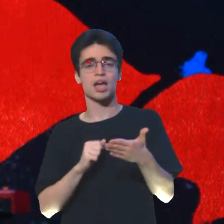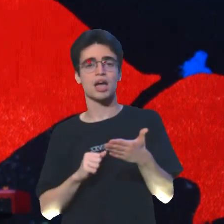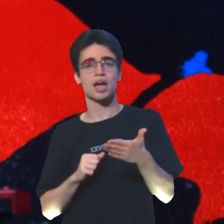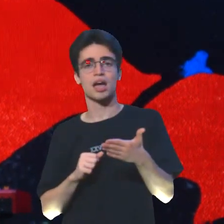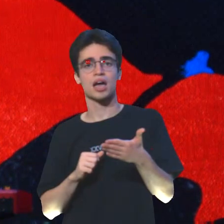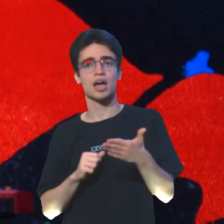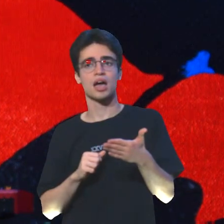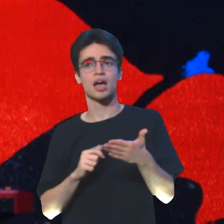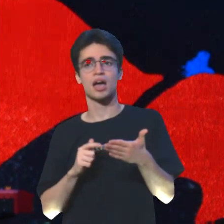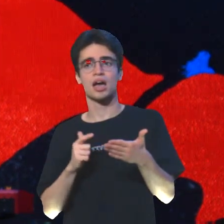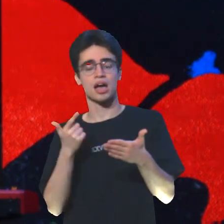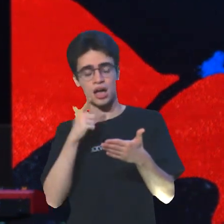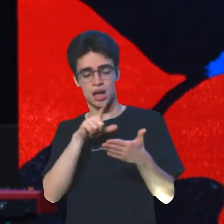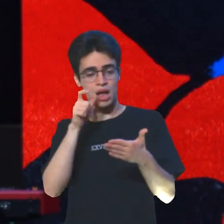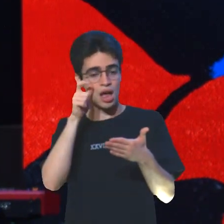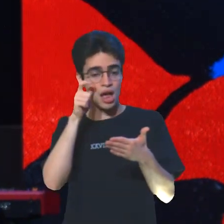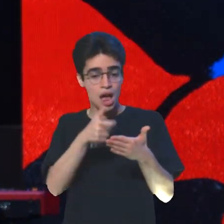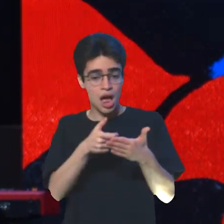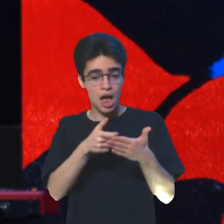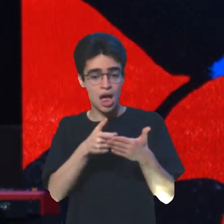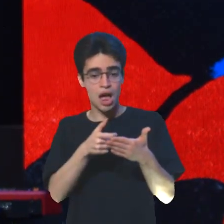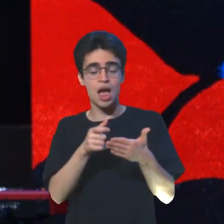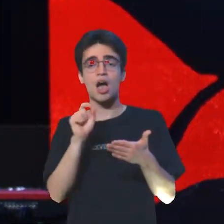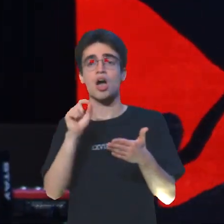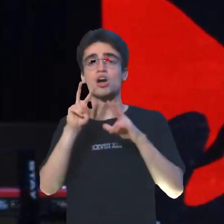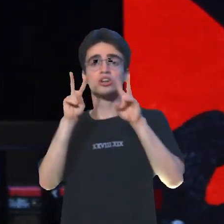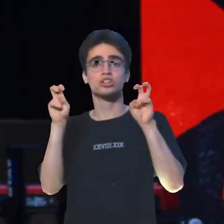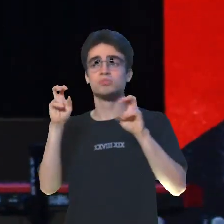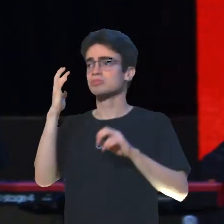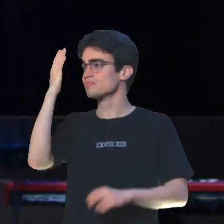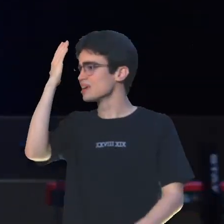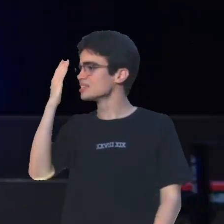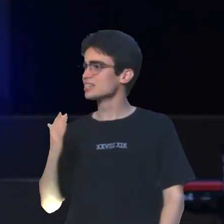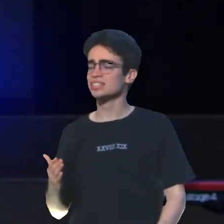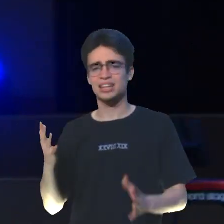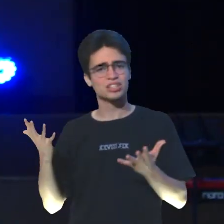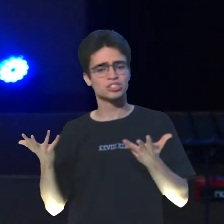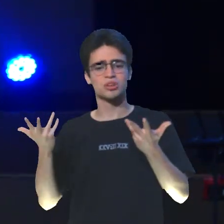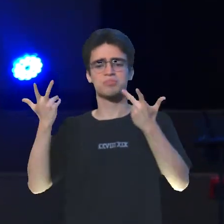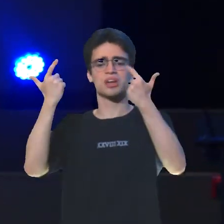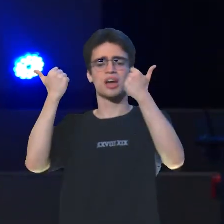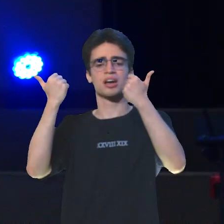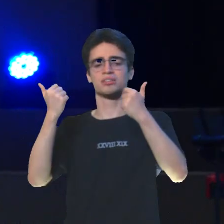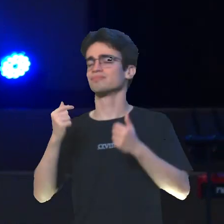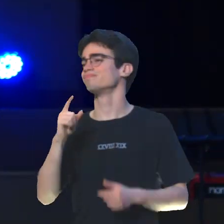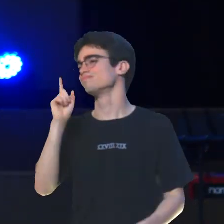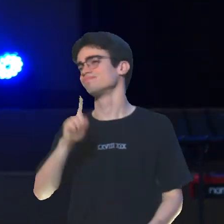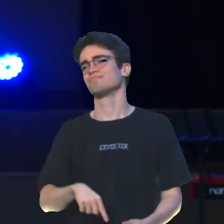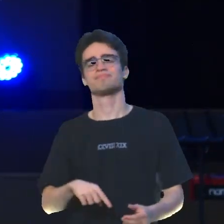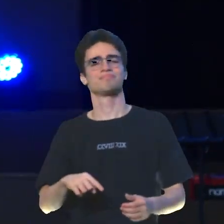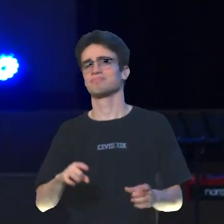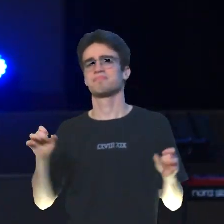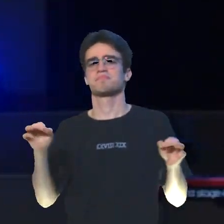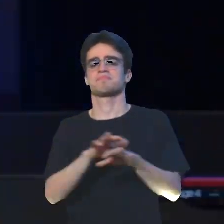e saltar aos olhos dele uma presença sobrenatural, já vai ser mais do que